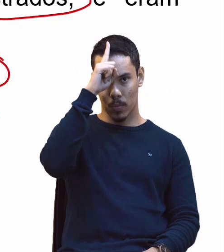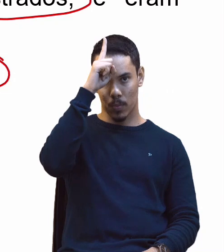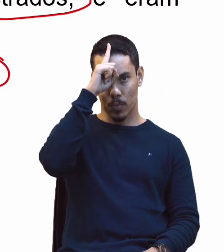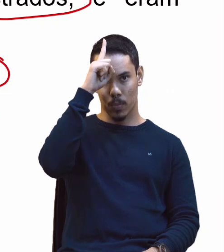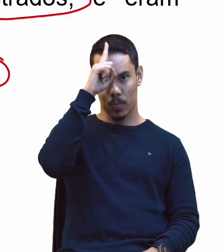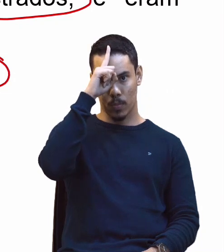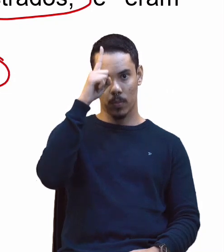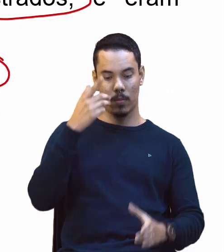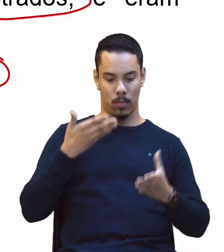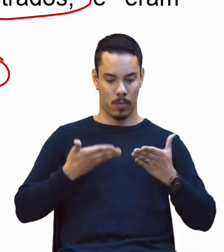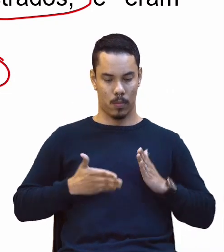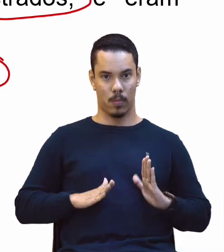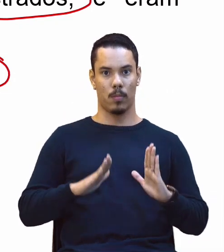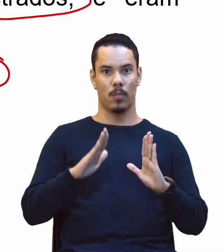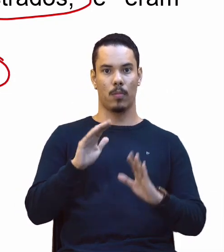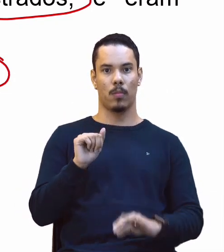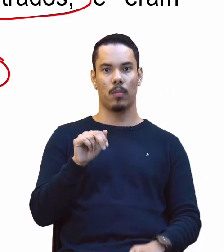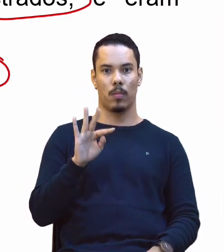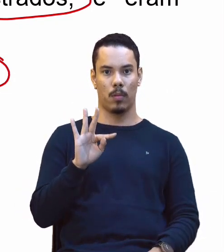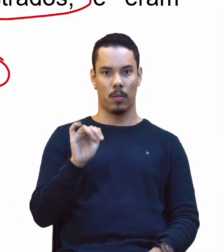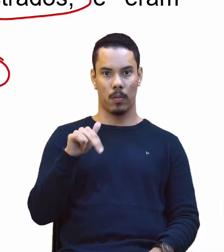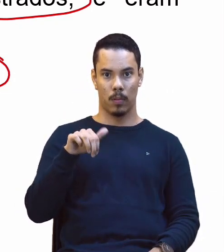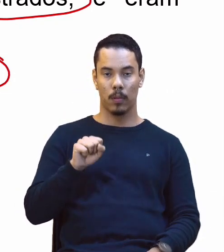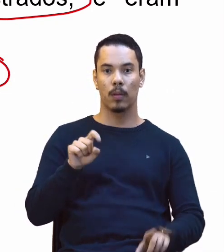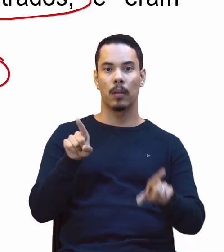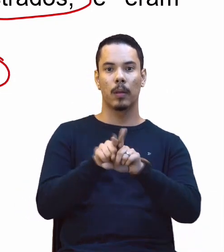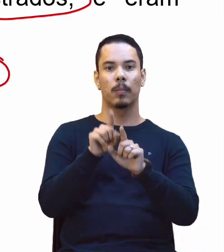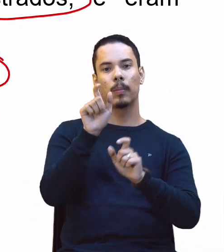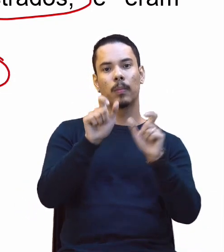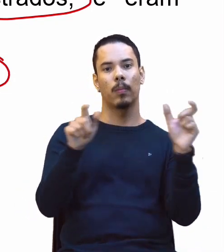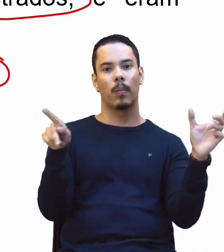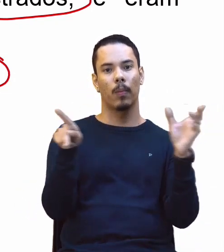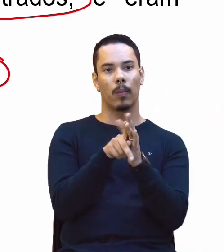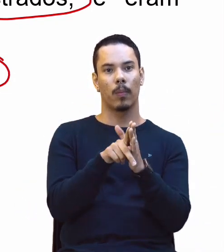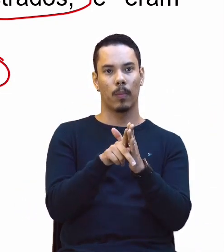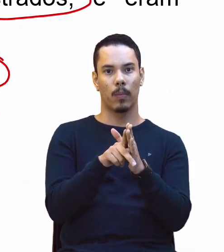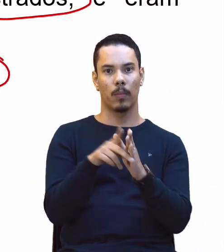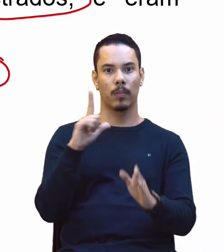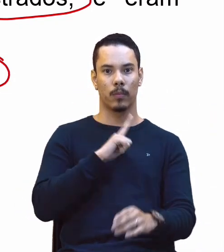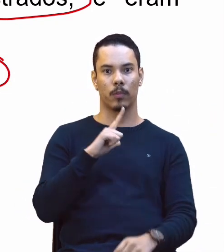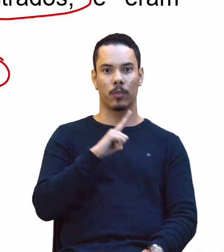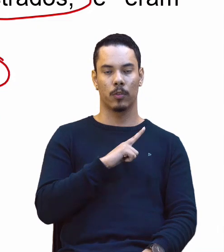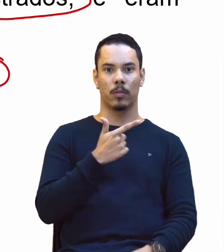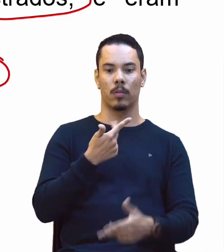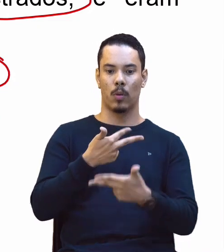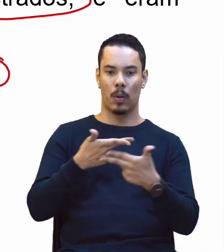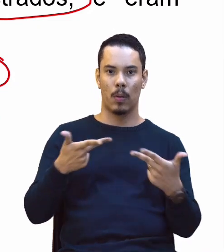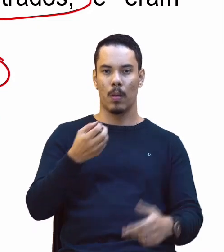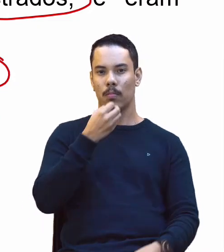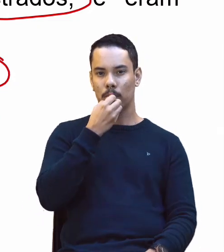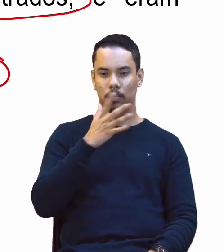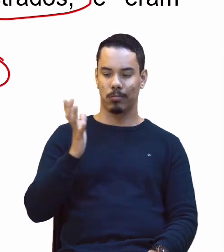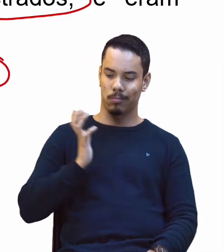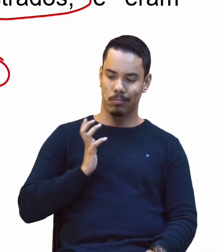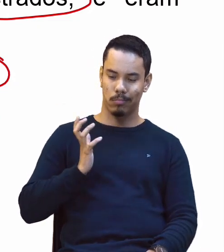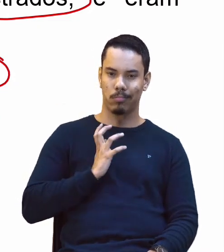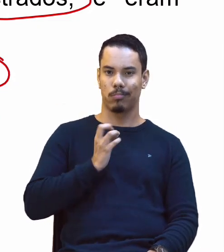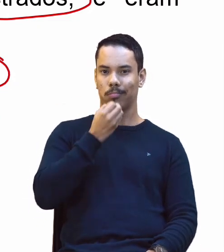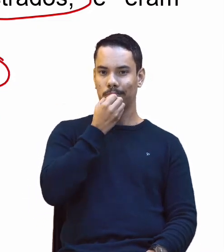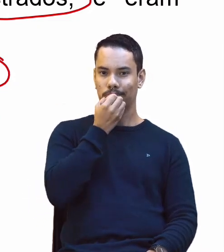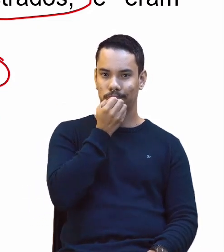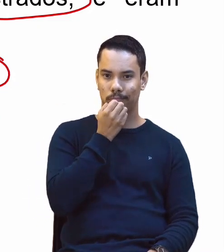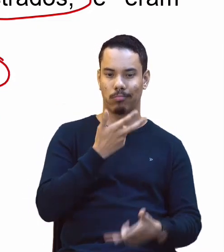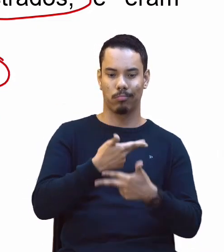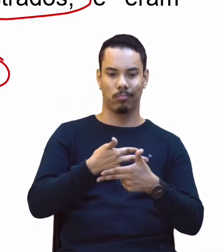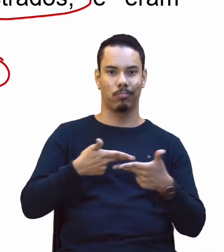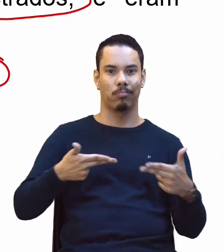de Atenas, pessoas de propriedade de bens. Então, todos esses conceitos vão determinando